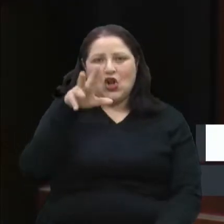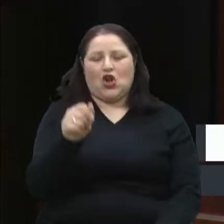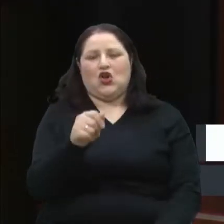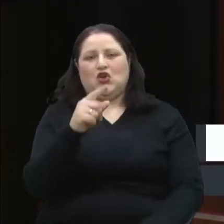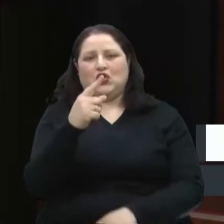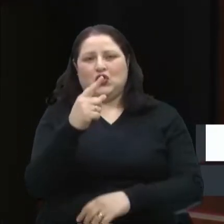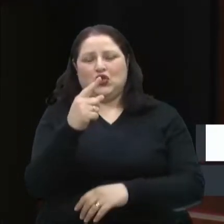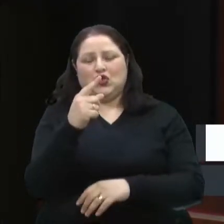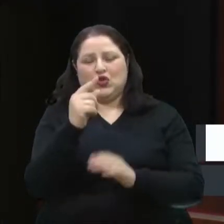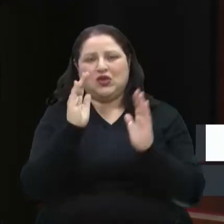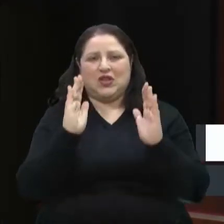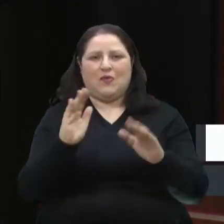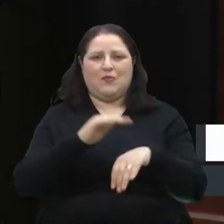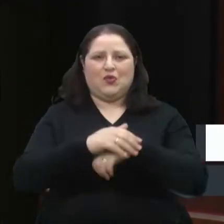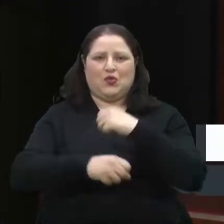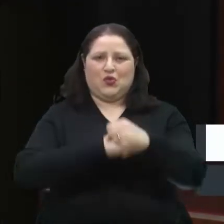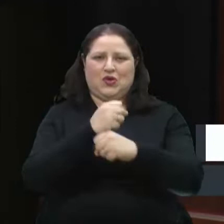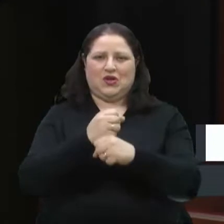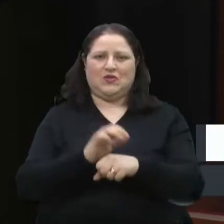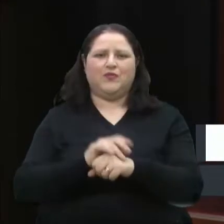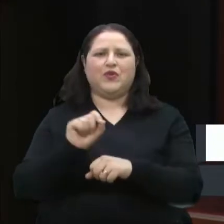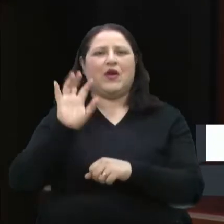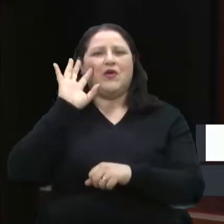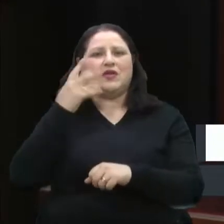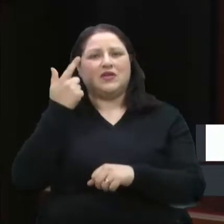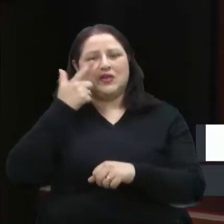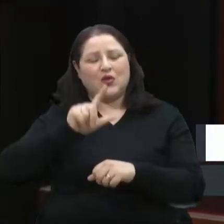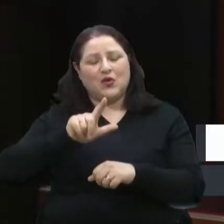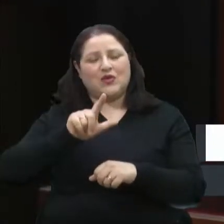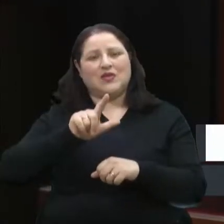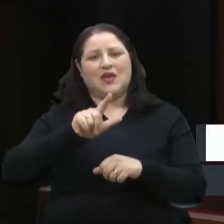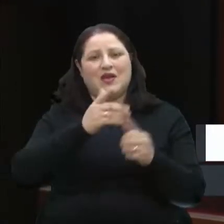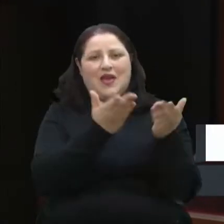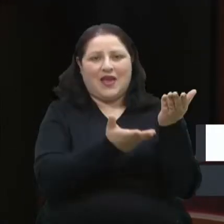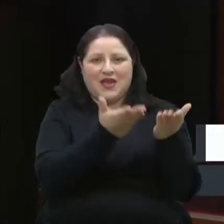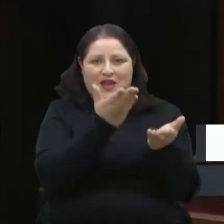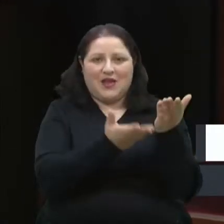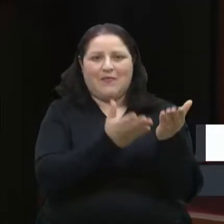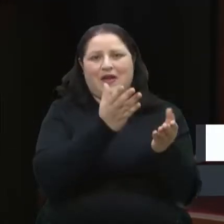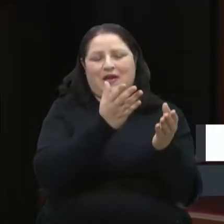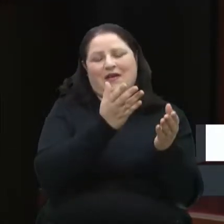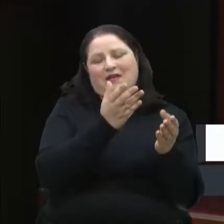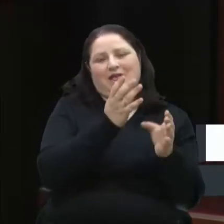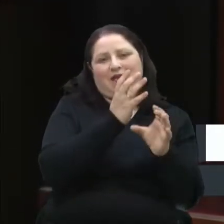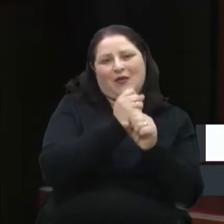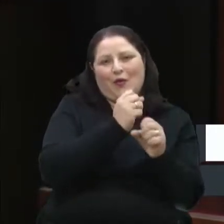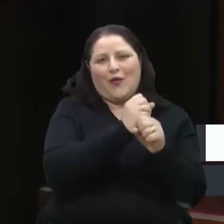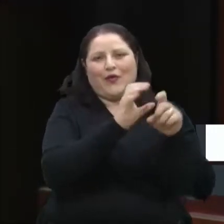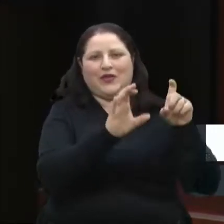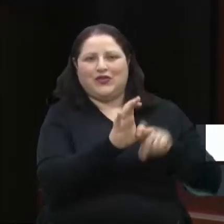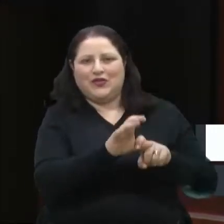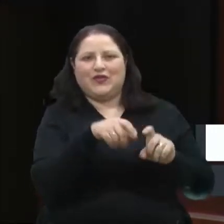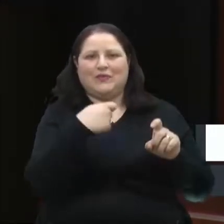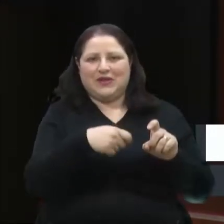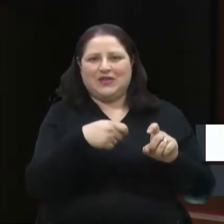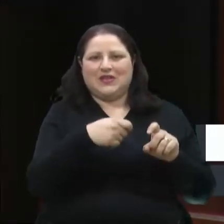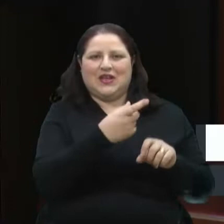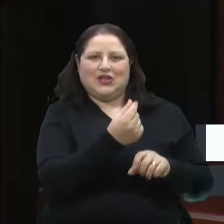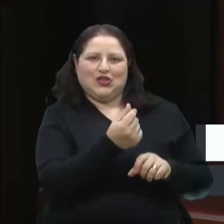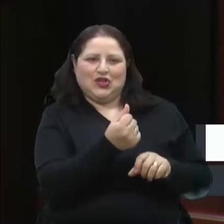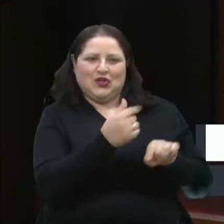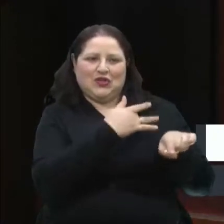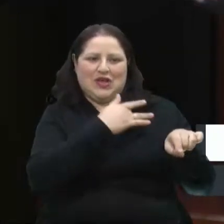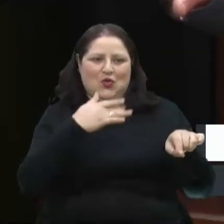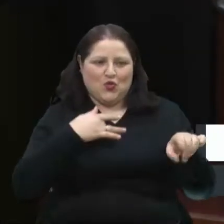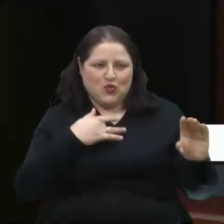E aí o que acontece? Para poder equilibrar as contas, é necessário pegar um pouco da saúde,